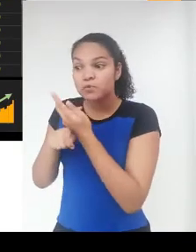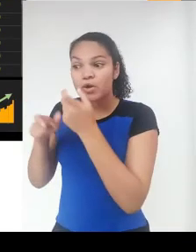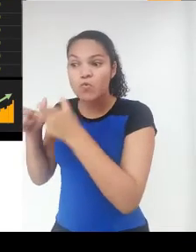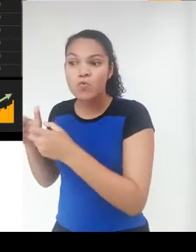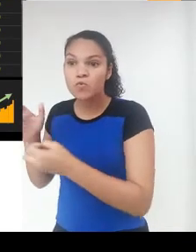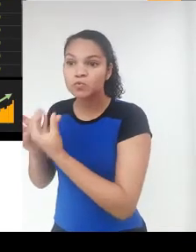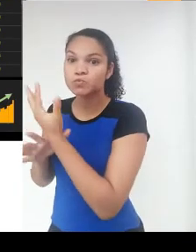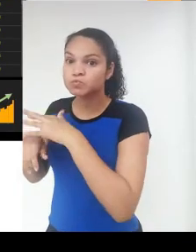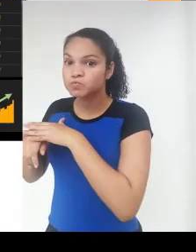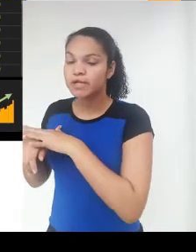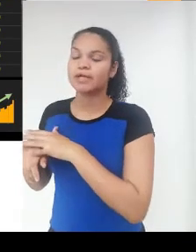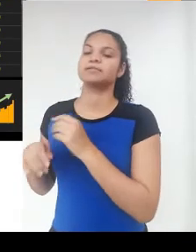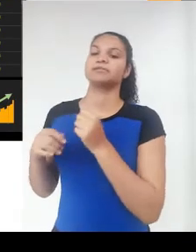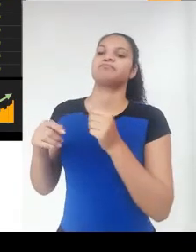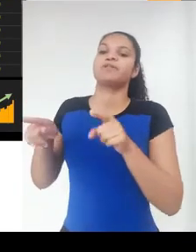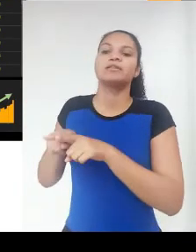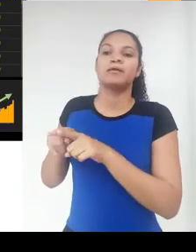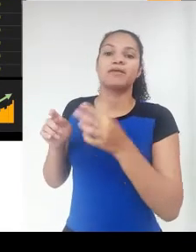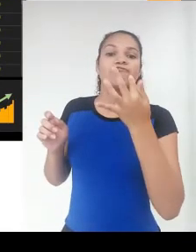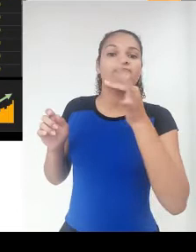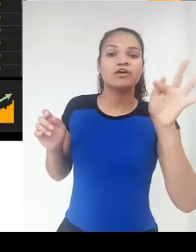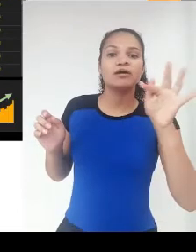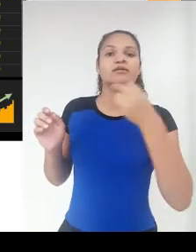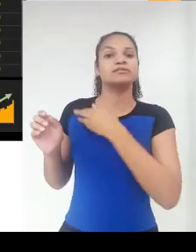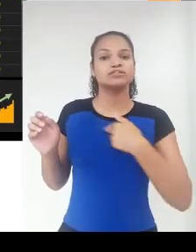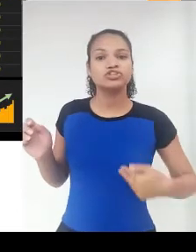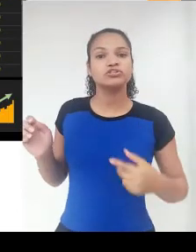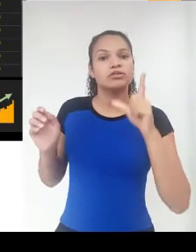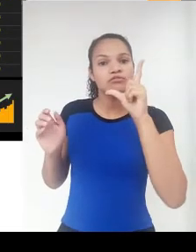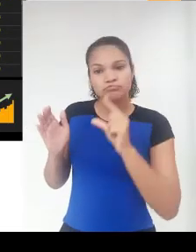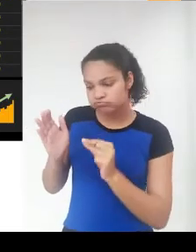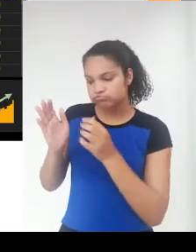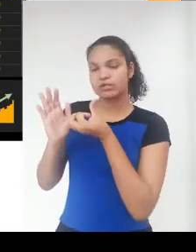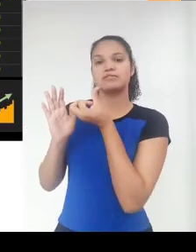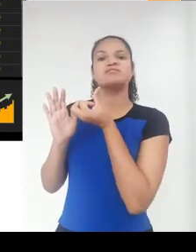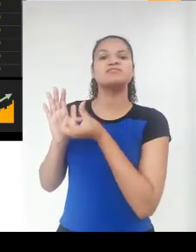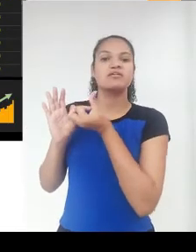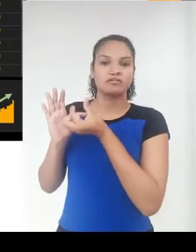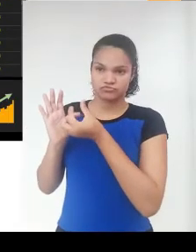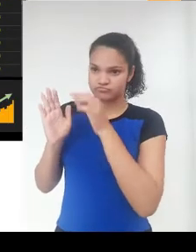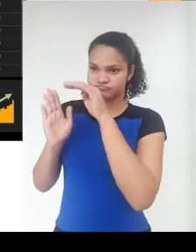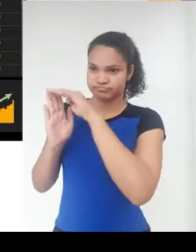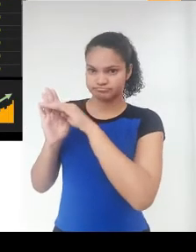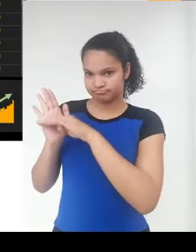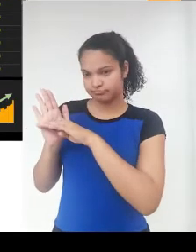da doença. A França e a China já diminuiu, já está em sexto colocado nesse